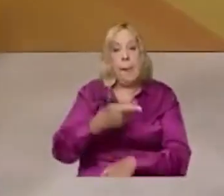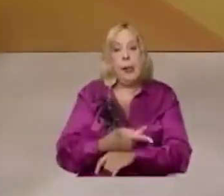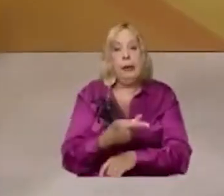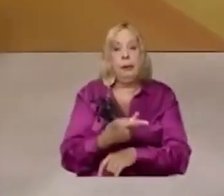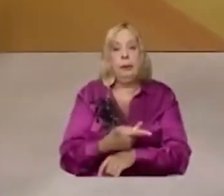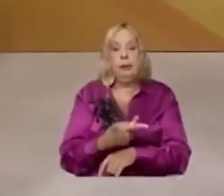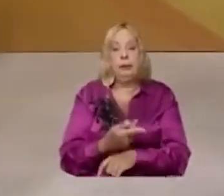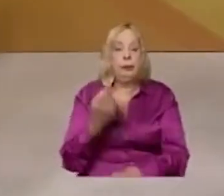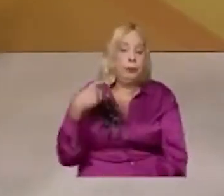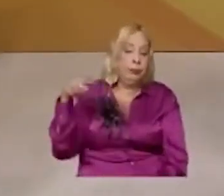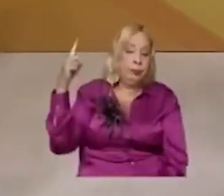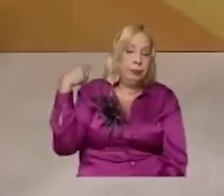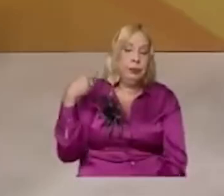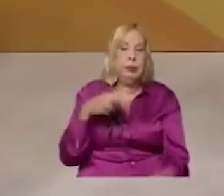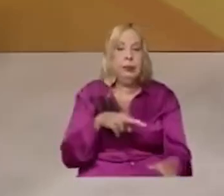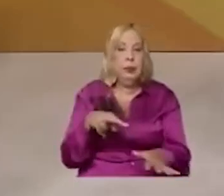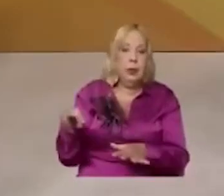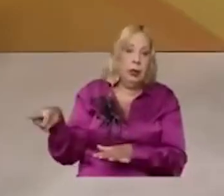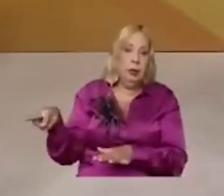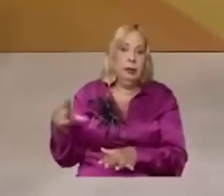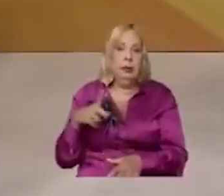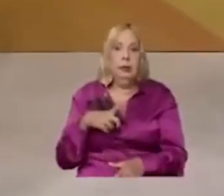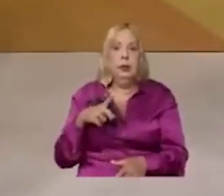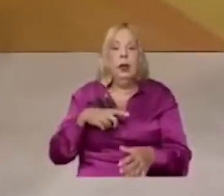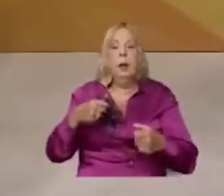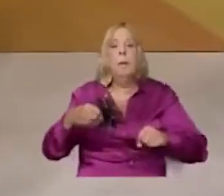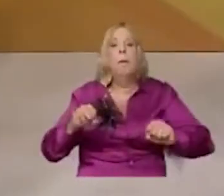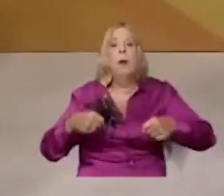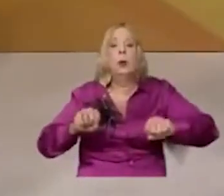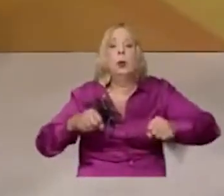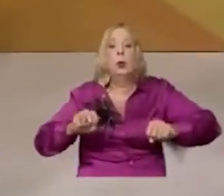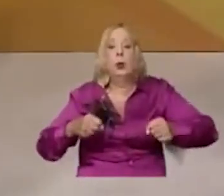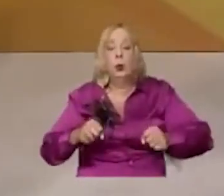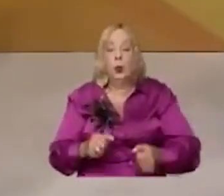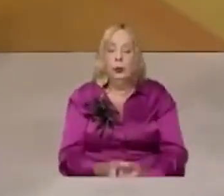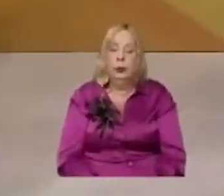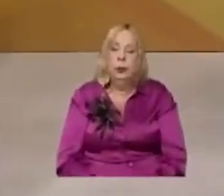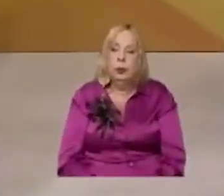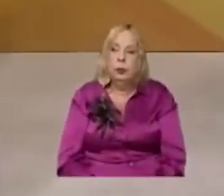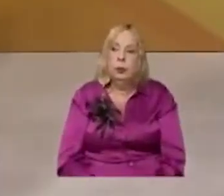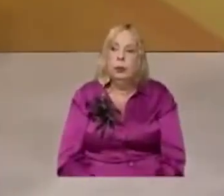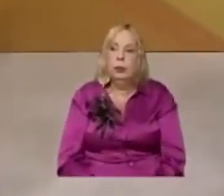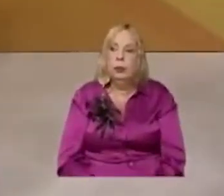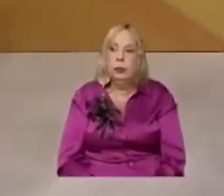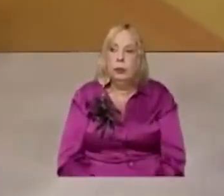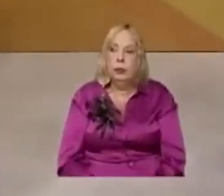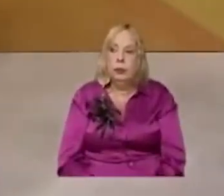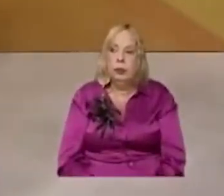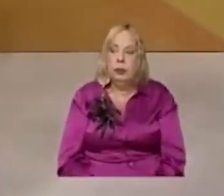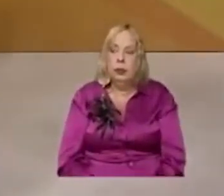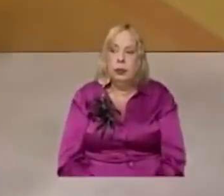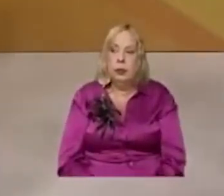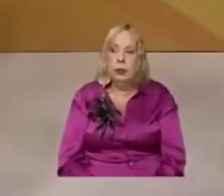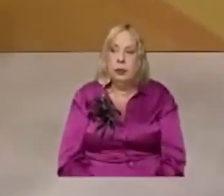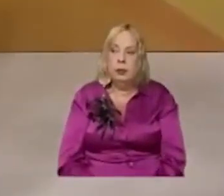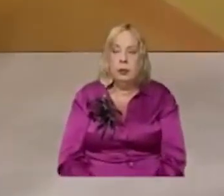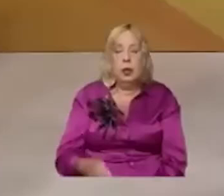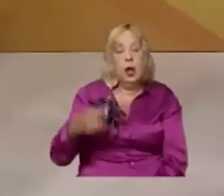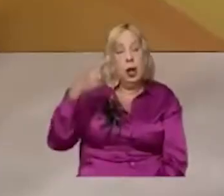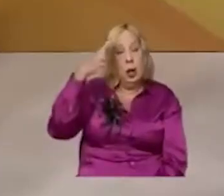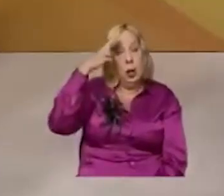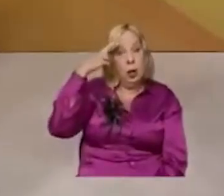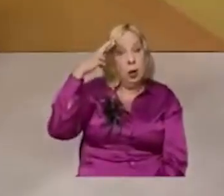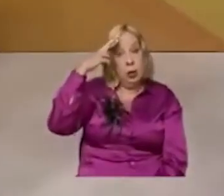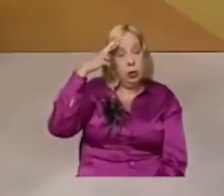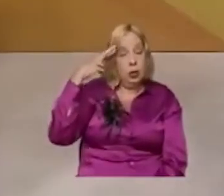especial semana passada, que também foi dividido, né? Consequentemente, prêmio dividido, alegria multiplicada. E o Rogerinho foi até